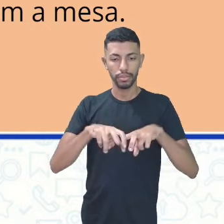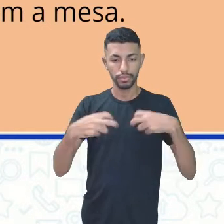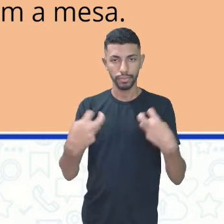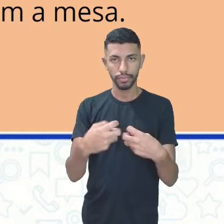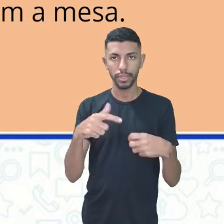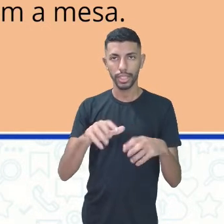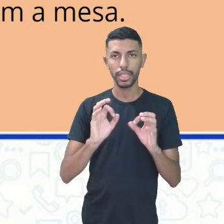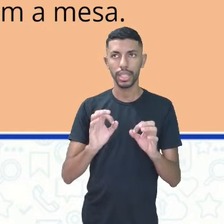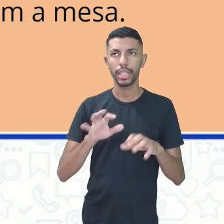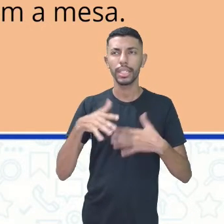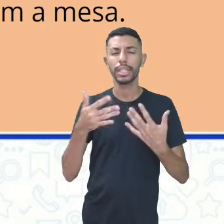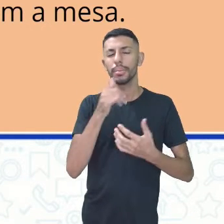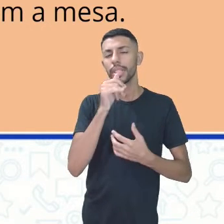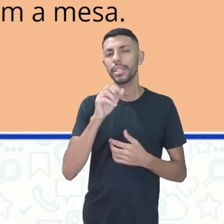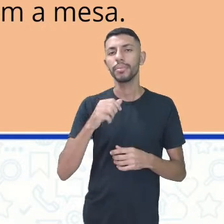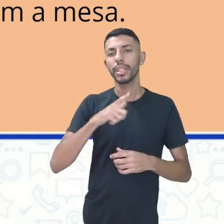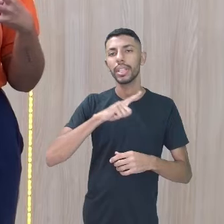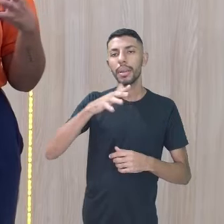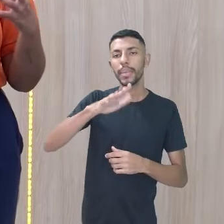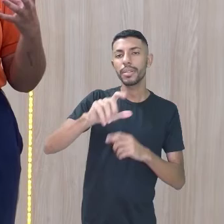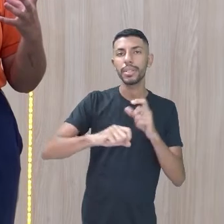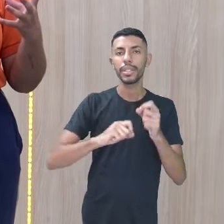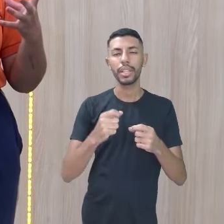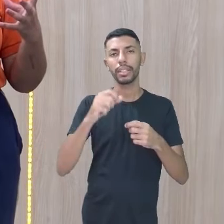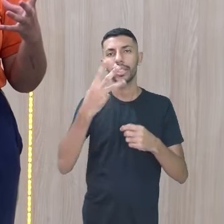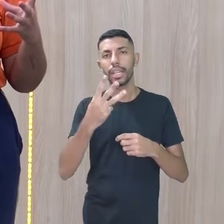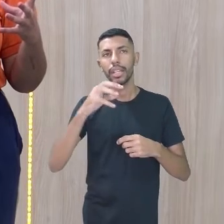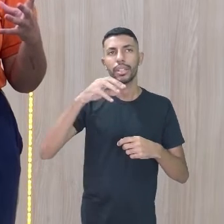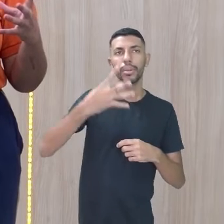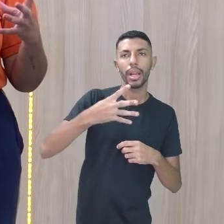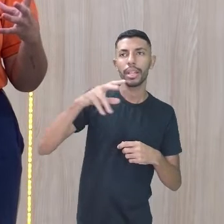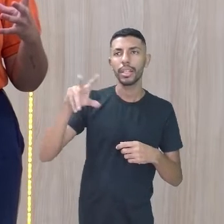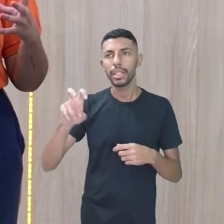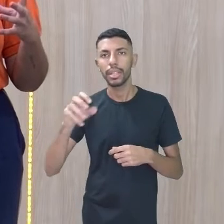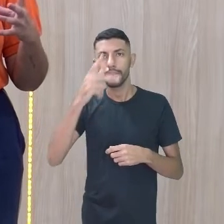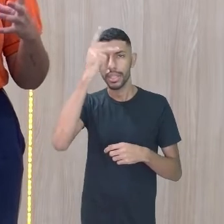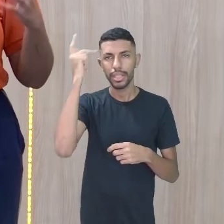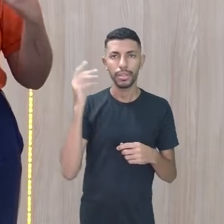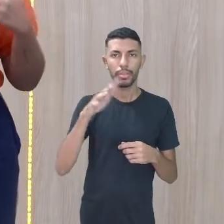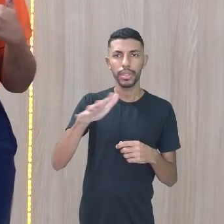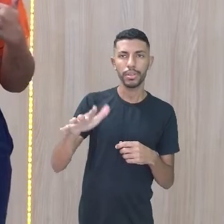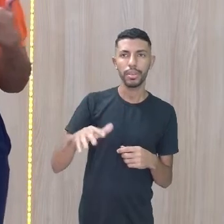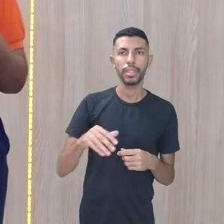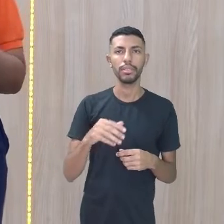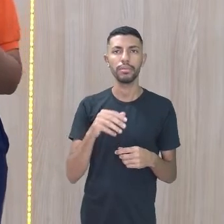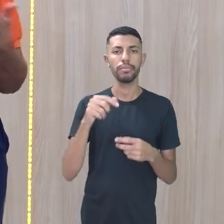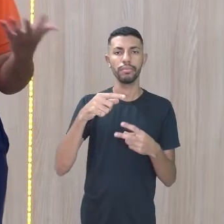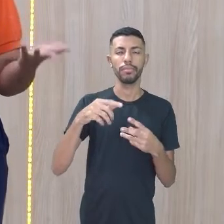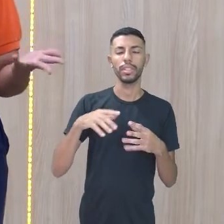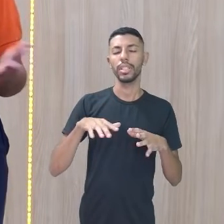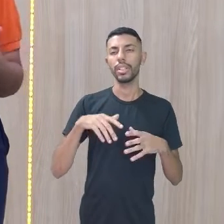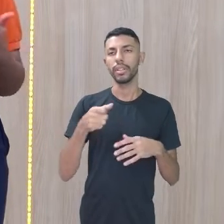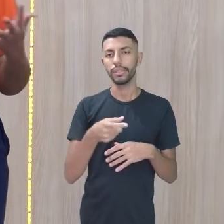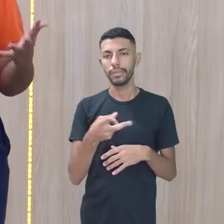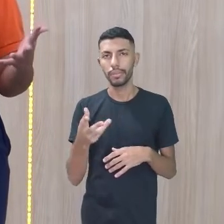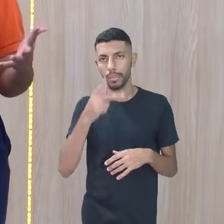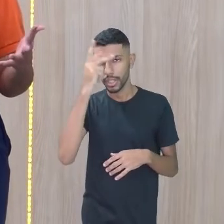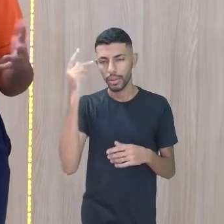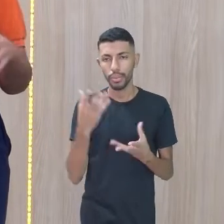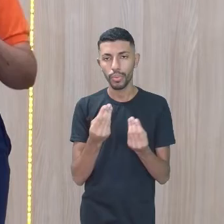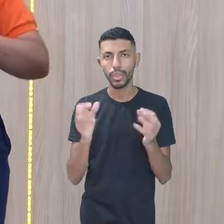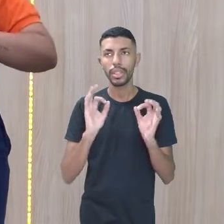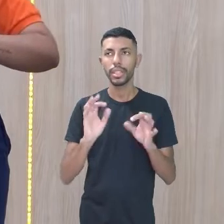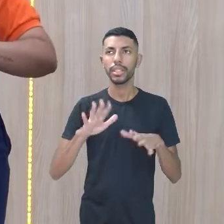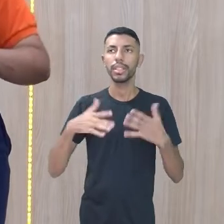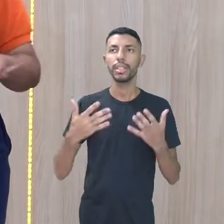ter 3, 4, 5 pessoas que vão falar ali na mesa redonda. E pode ser que a minha audiência, o público que